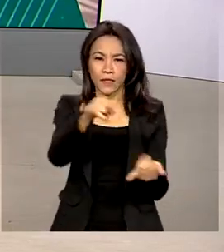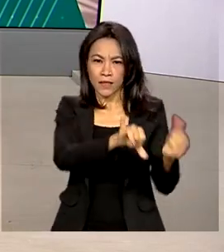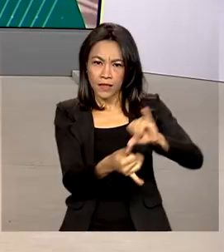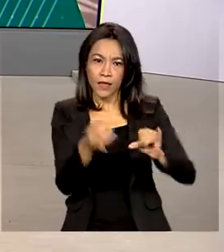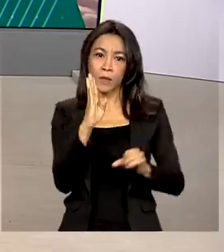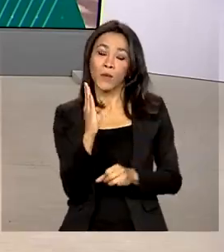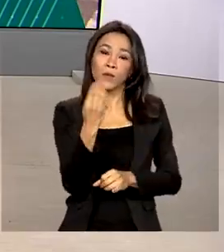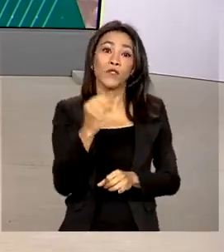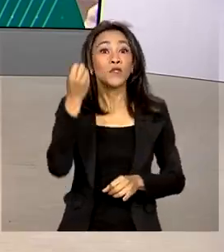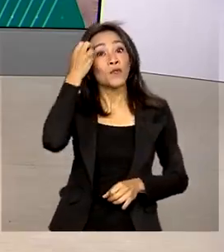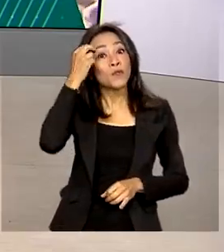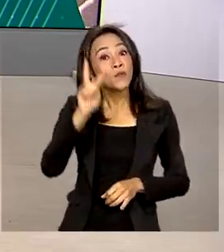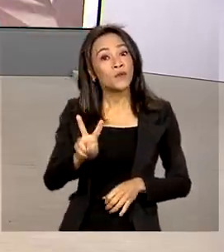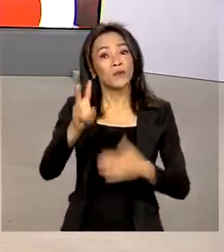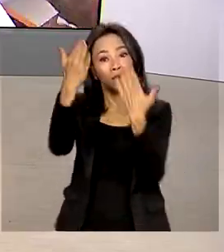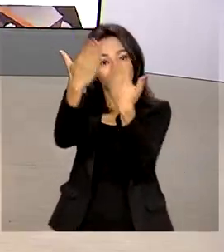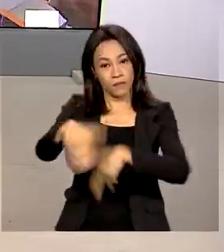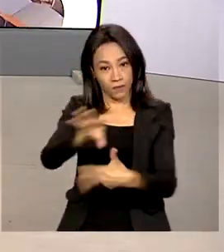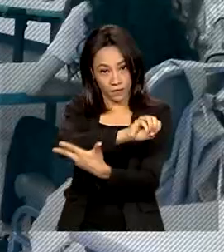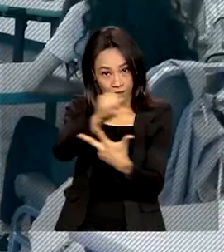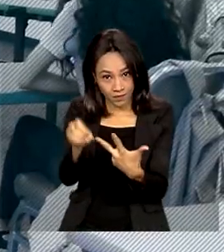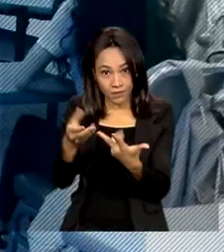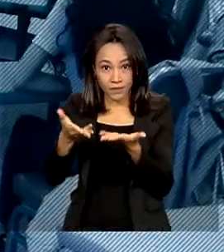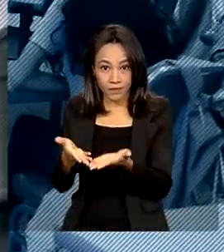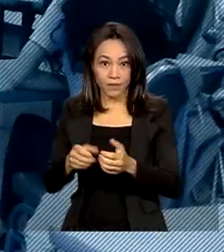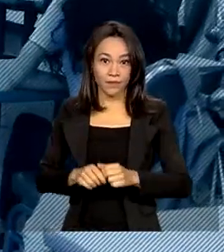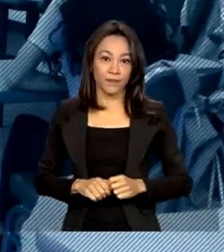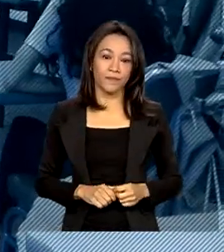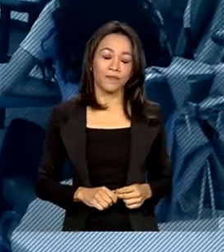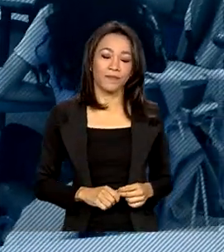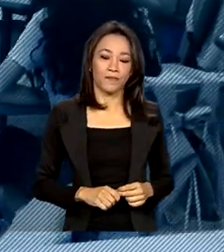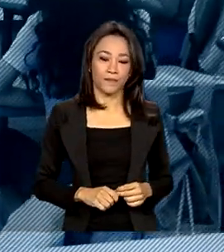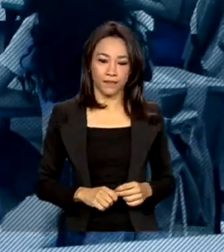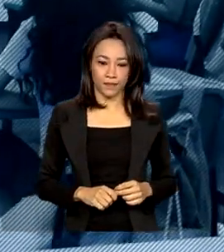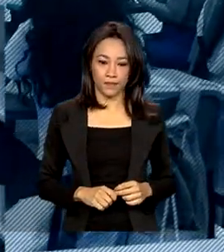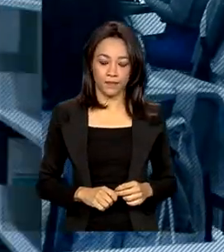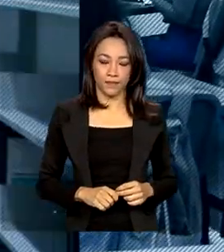no segundo dia de provas do Enem.